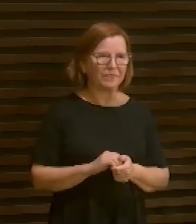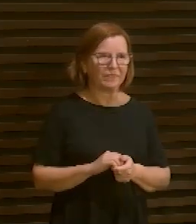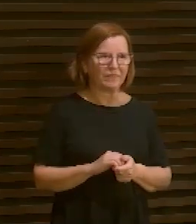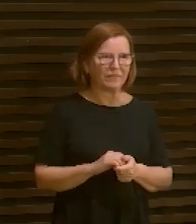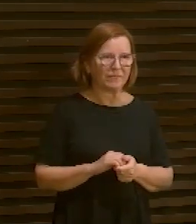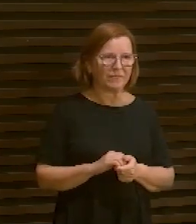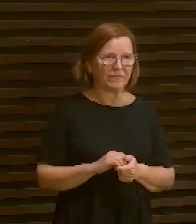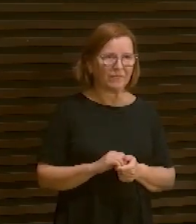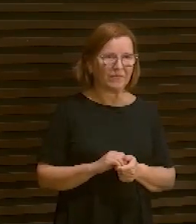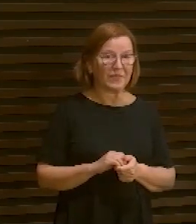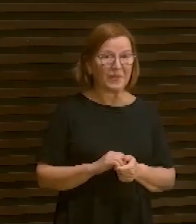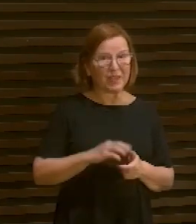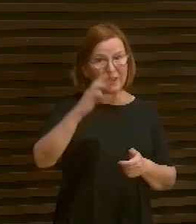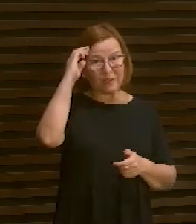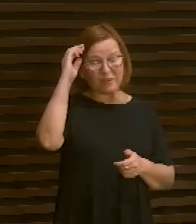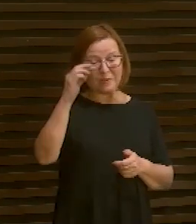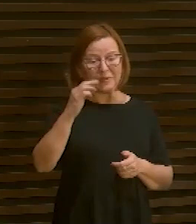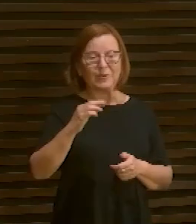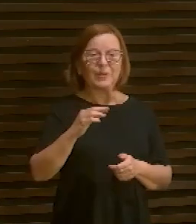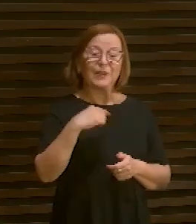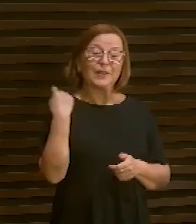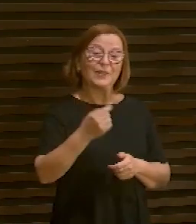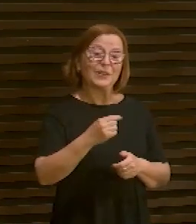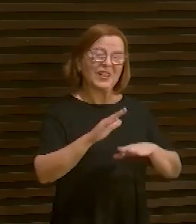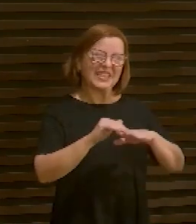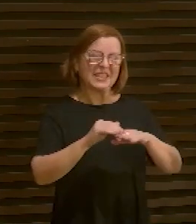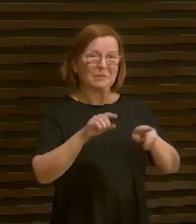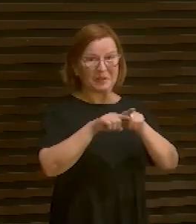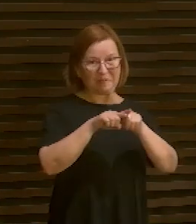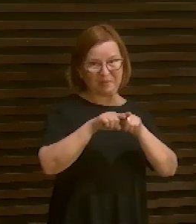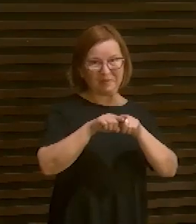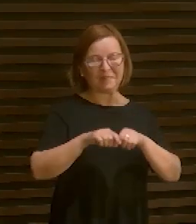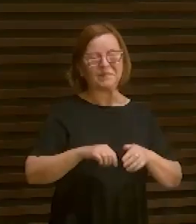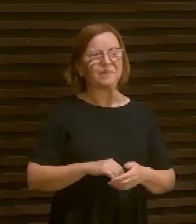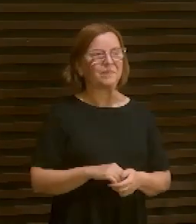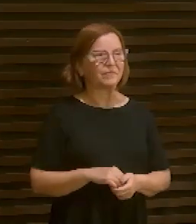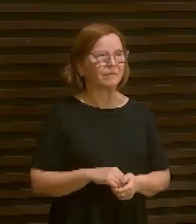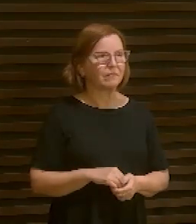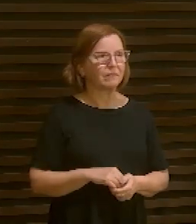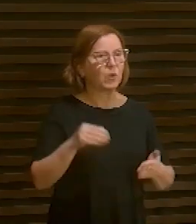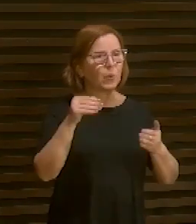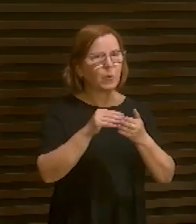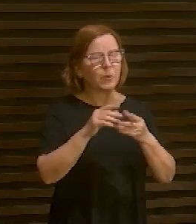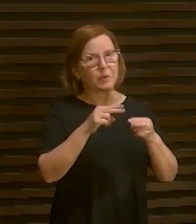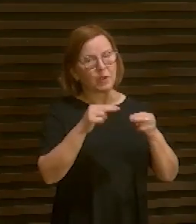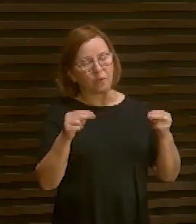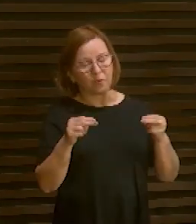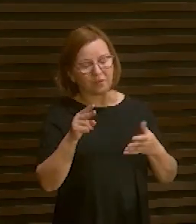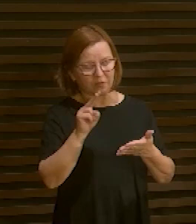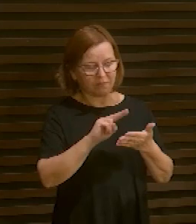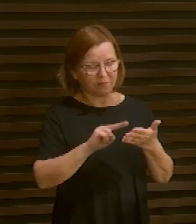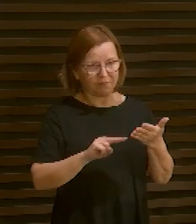Então, ele me chama de irmãos e me quer intimidade. E a última coisa que eu vejo